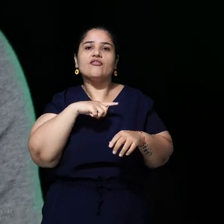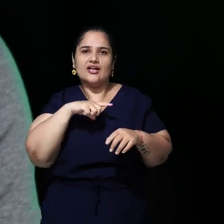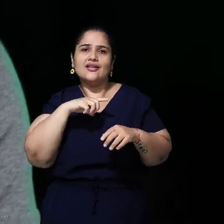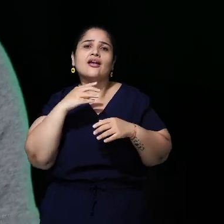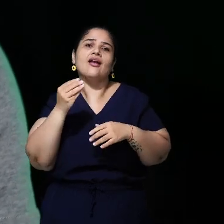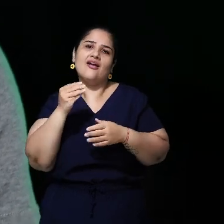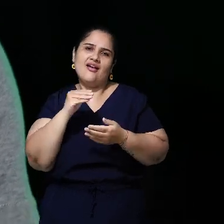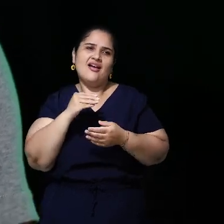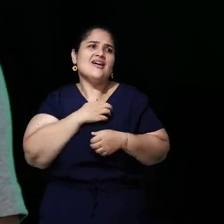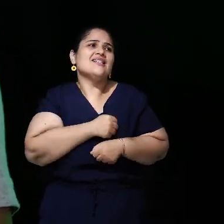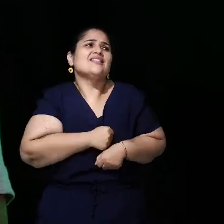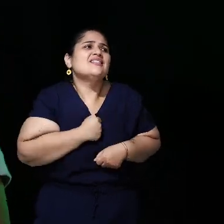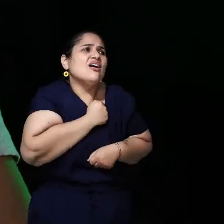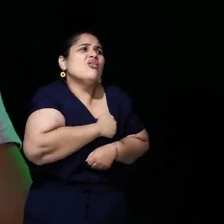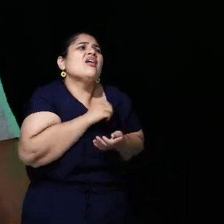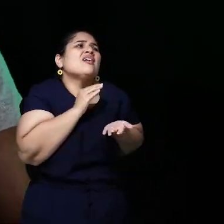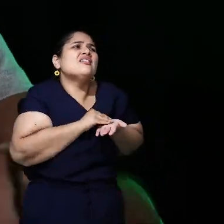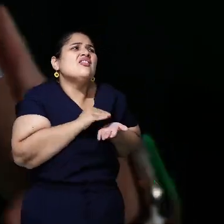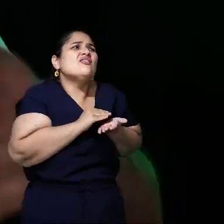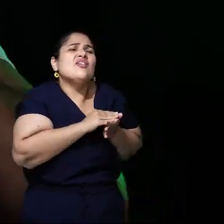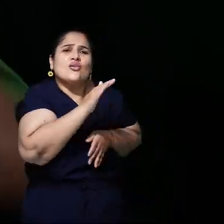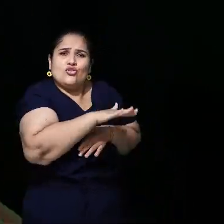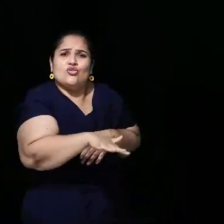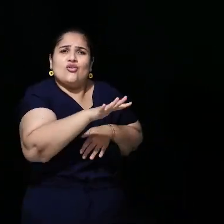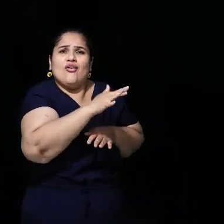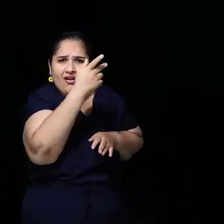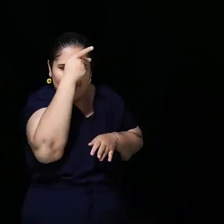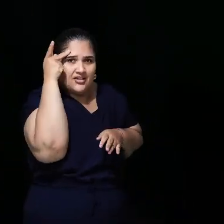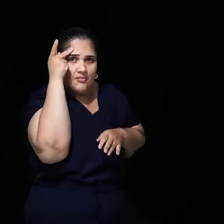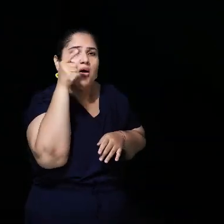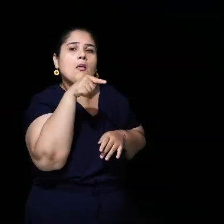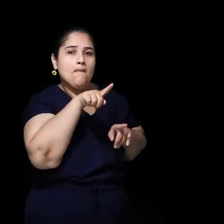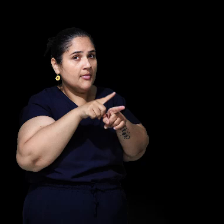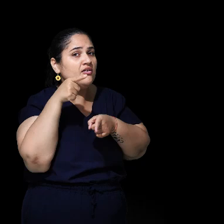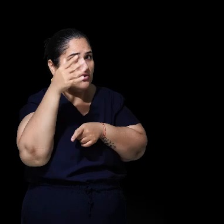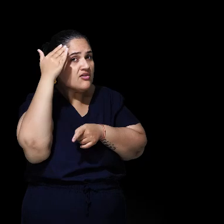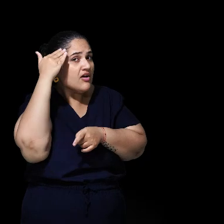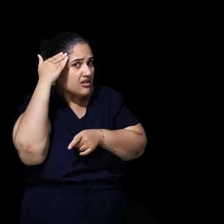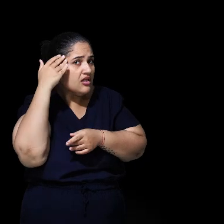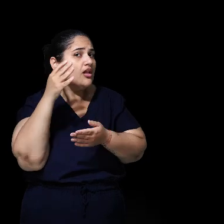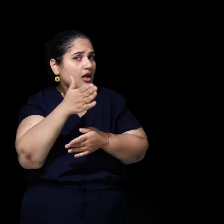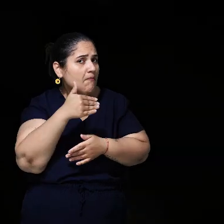pessoas, mas uma hora vai passar, e você vai ver que foi a melhor escolha que você fez, entendeu?